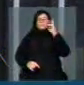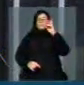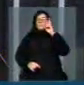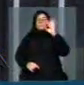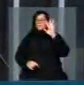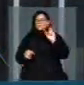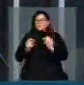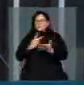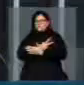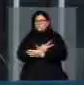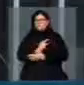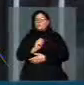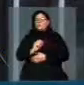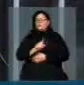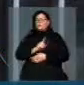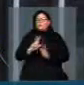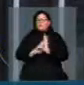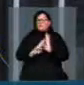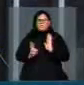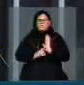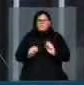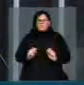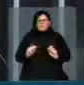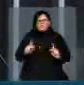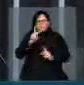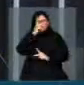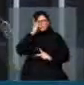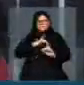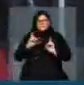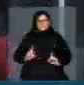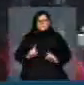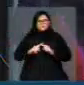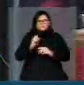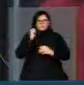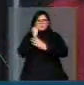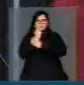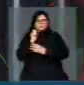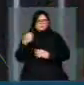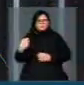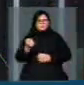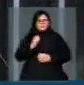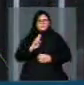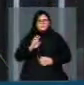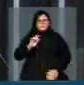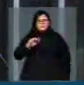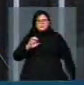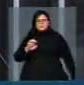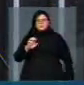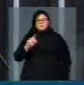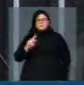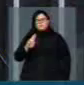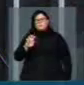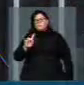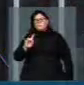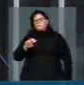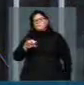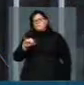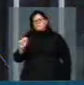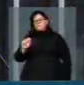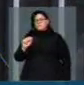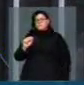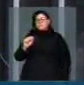142, que regulamenta a aposentadoria de pessoa com deficiência segurada do Regime Regional de Previdência Social.